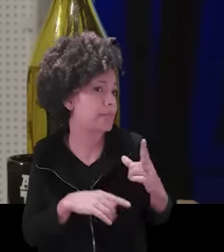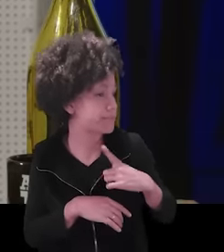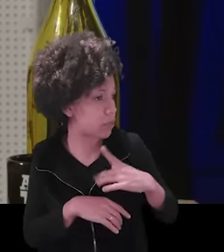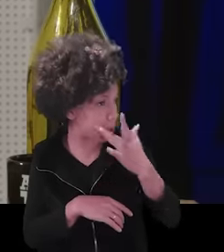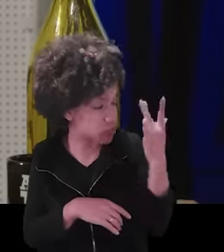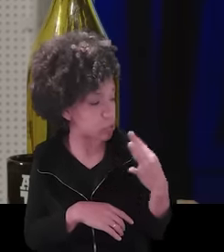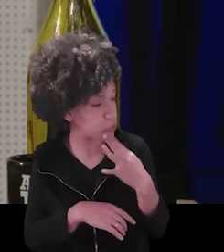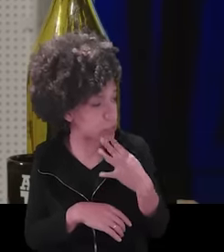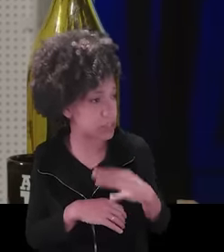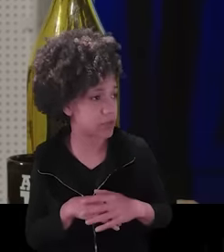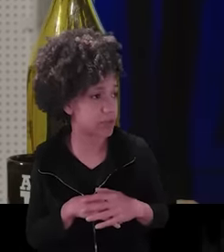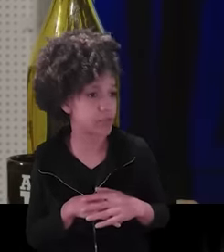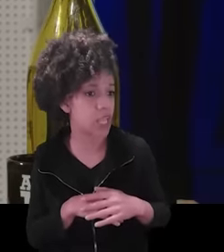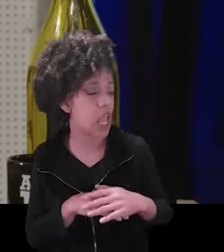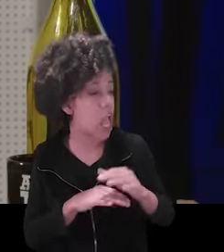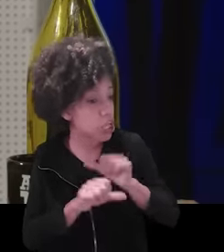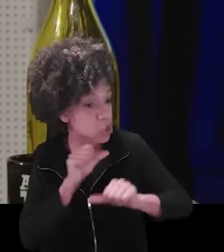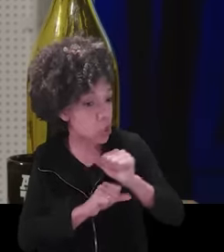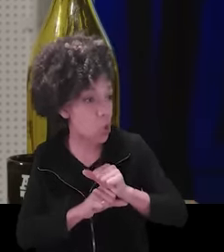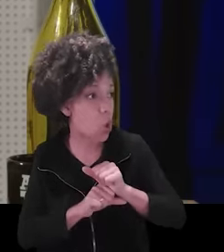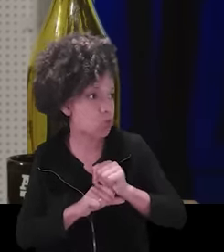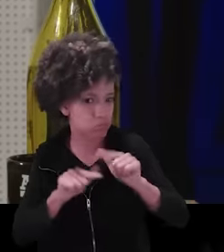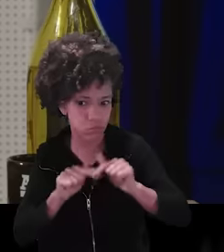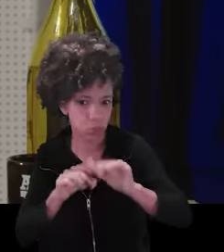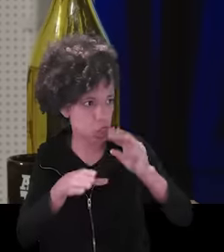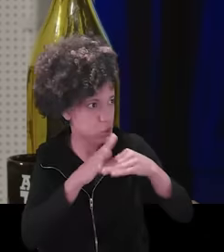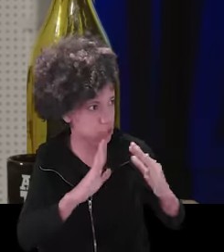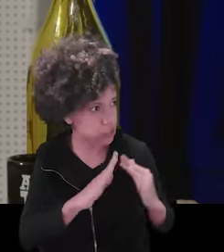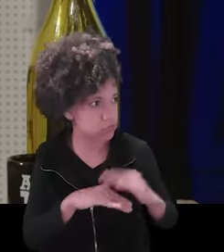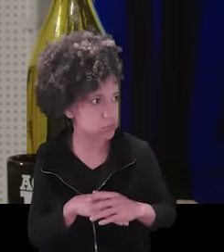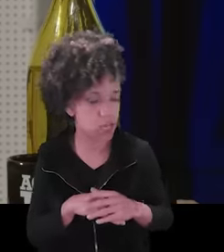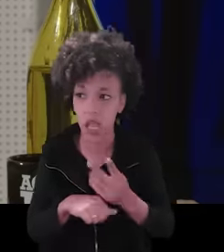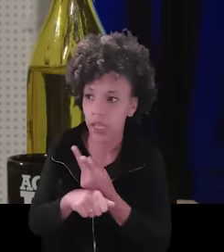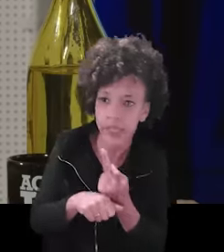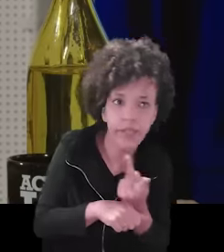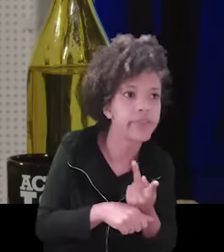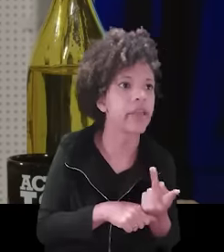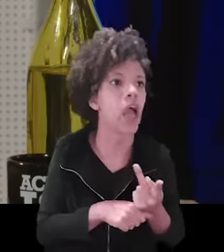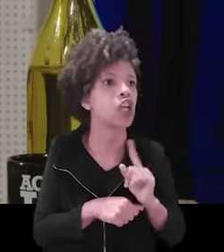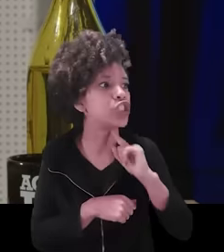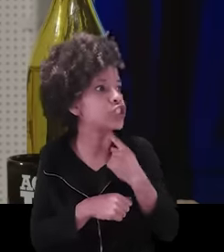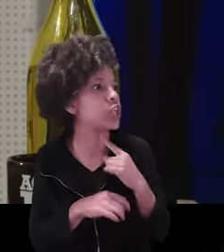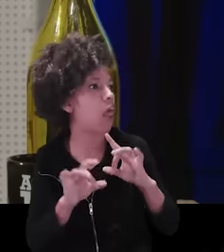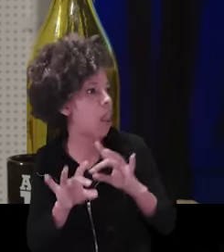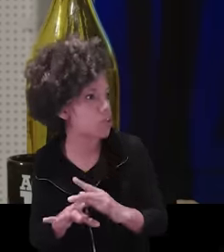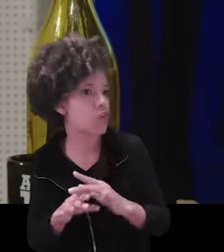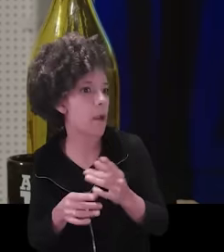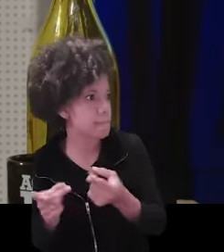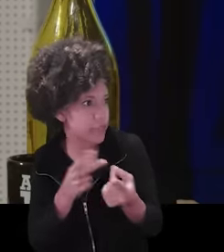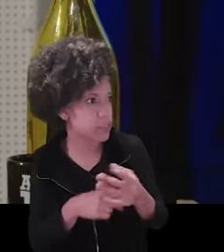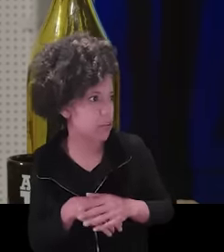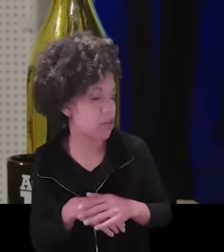eu tenho uma pessoa que eu conheci que ele mobiliou a casa toda e ele vivia disso ele ia atrás de lixo para vender né